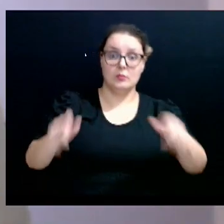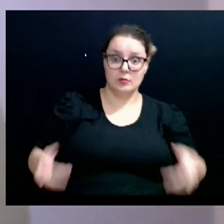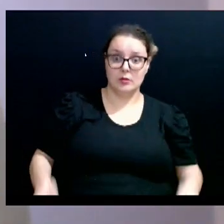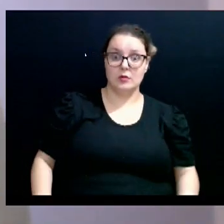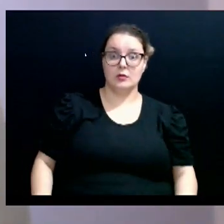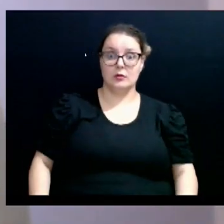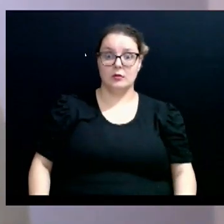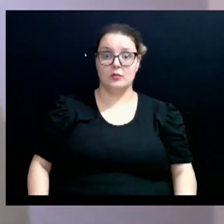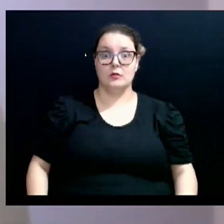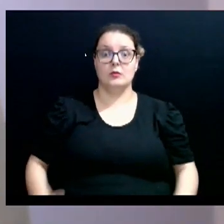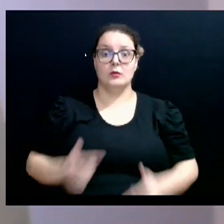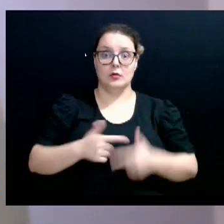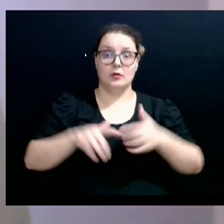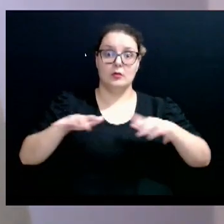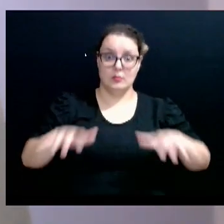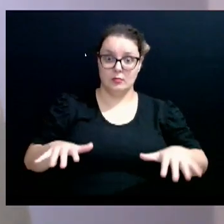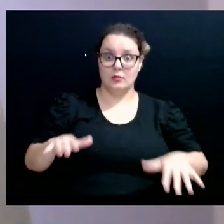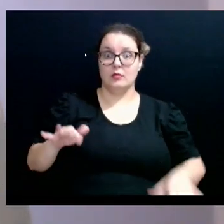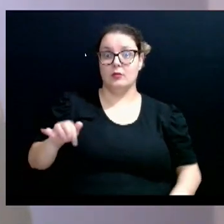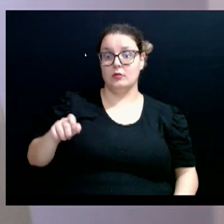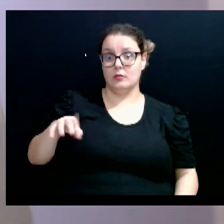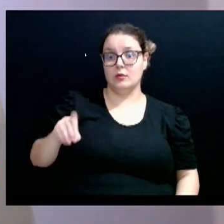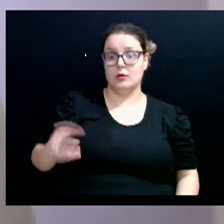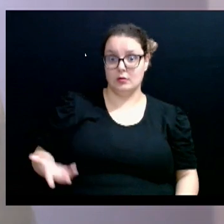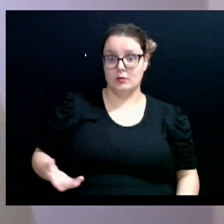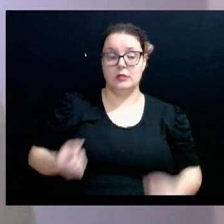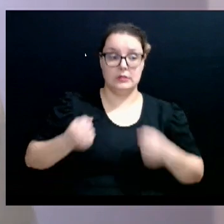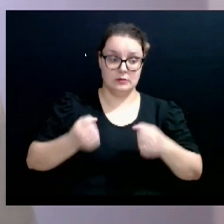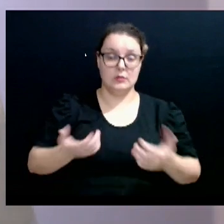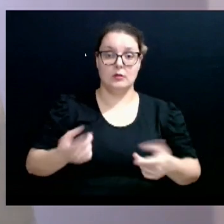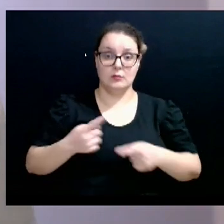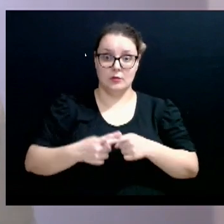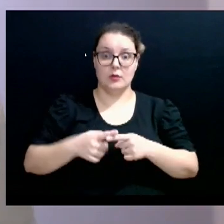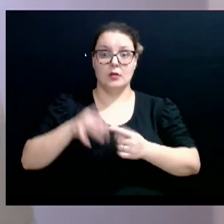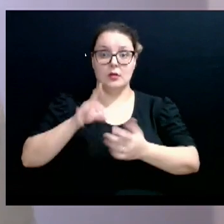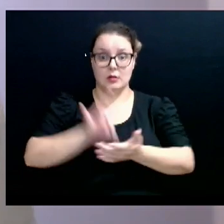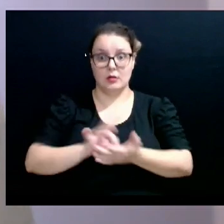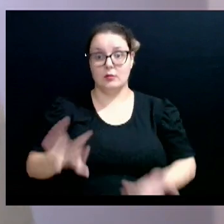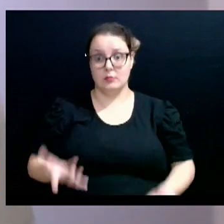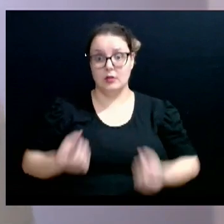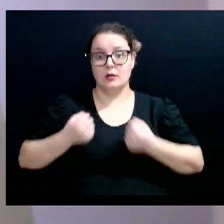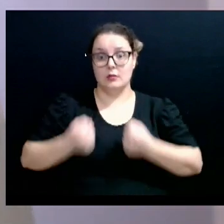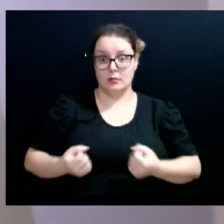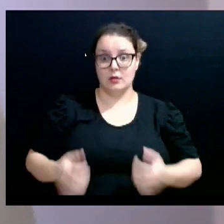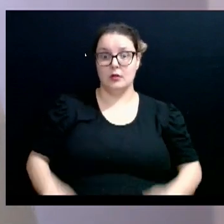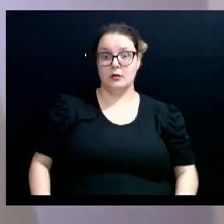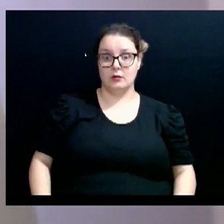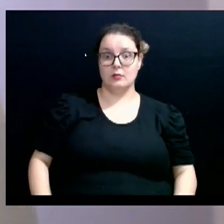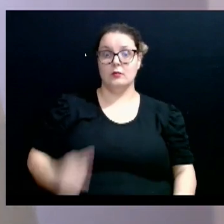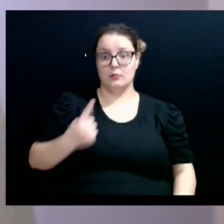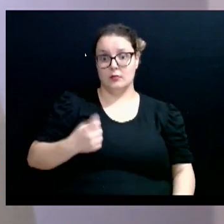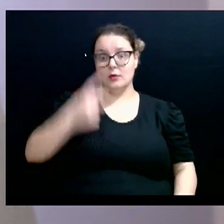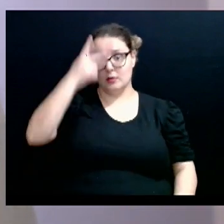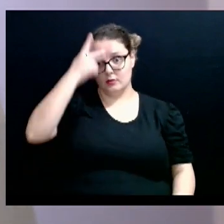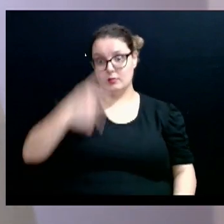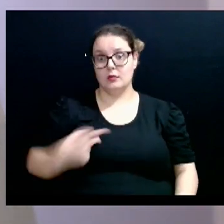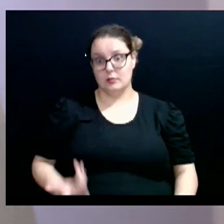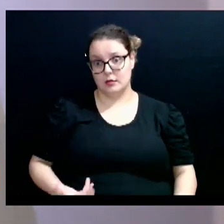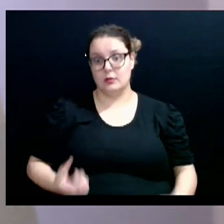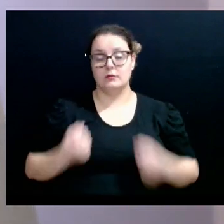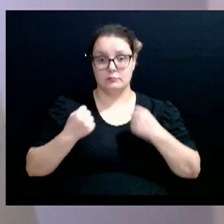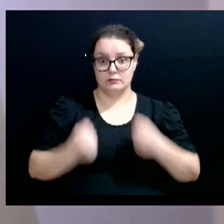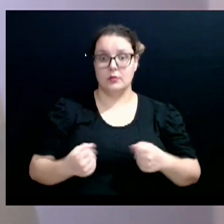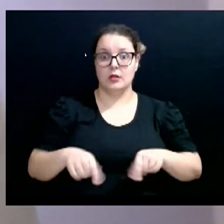dividir esse cargo com elas, esse peso, porque realmente é um peso, se fica só em uma pessoa, é muito pesado. E ela também tem que olhar para